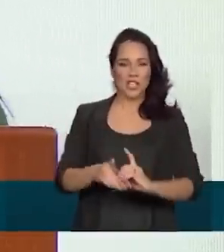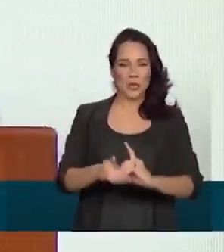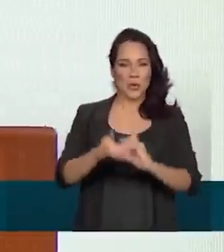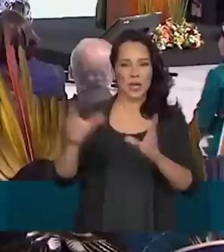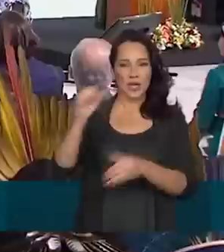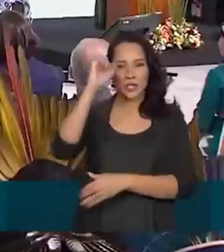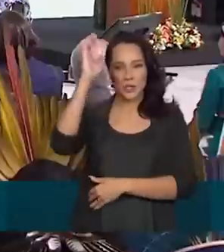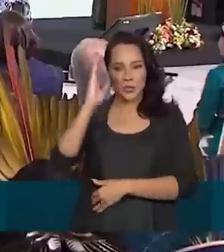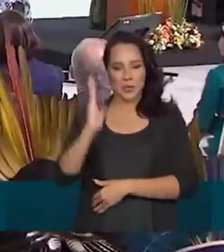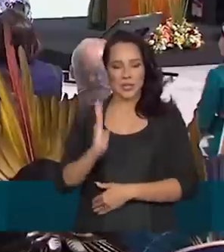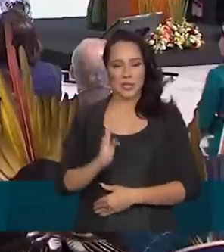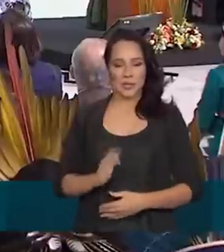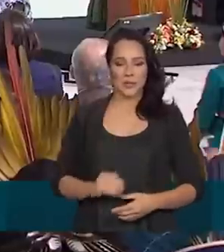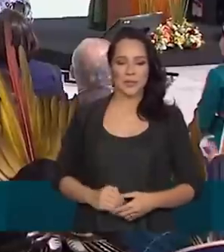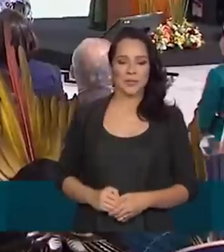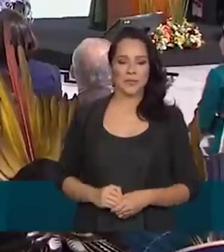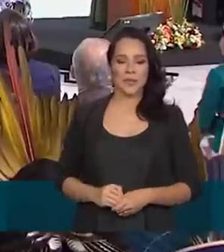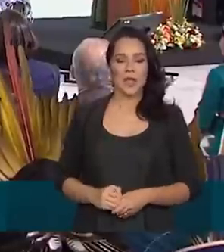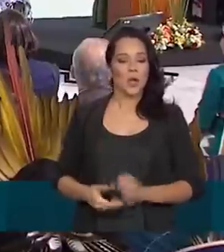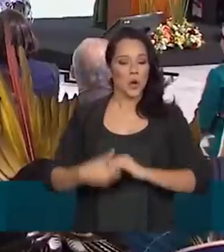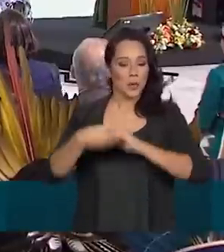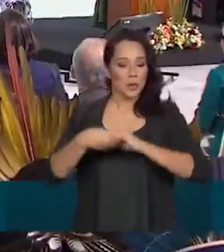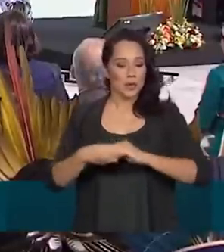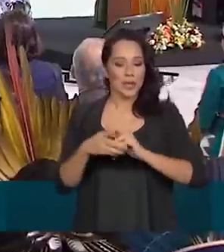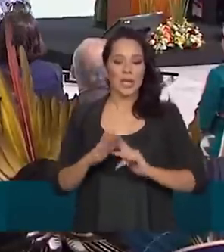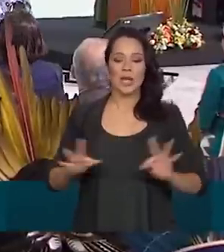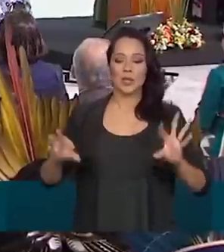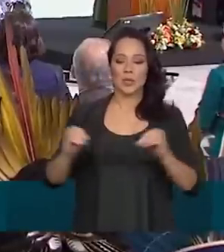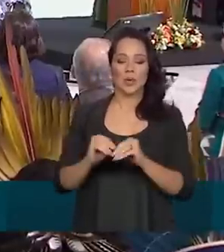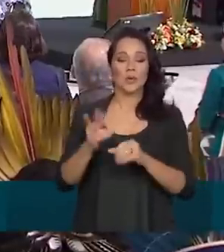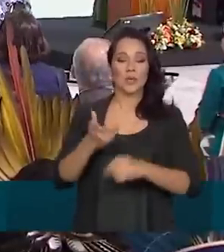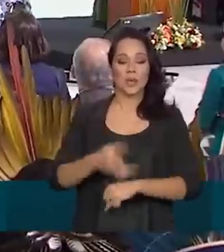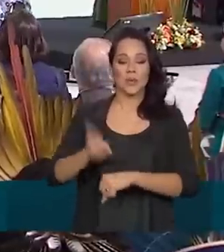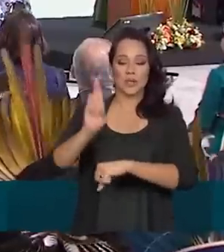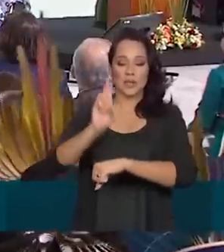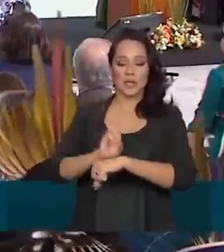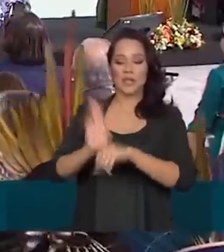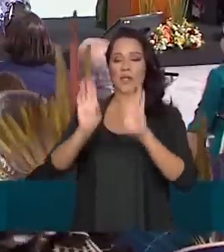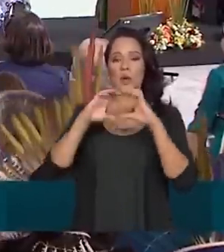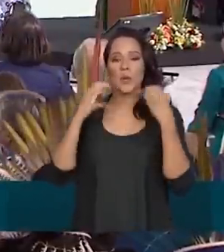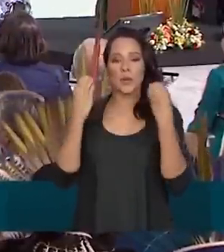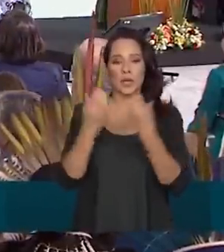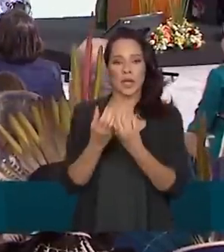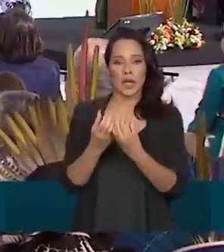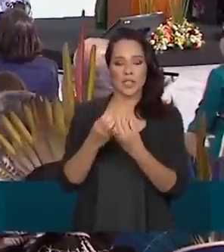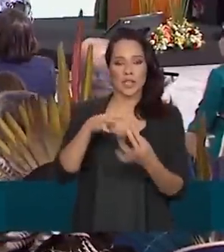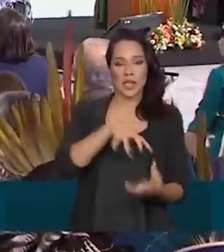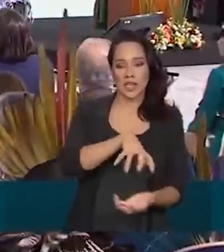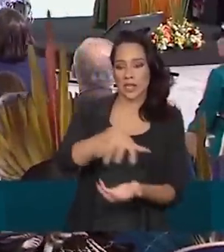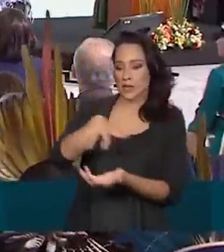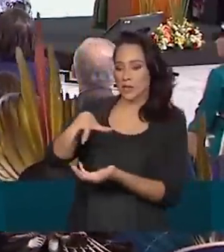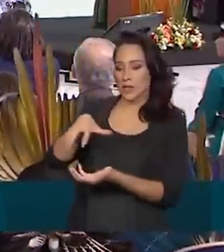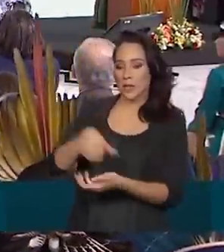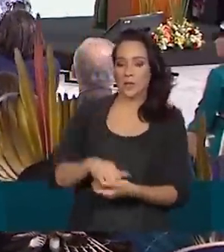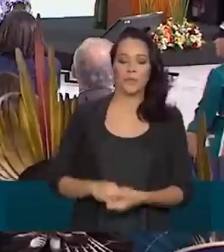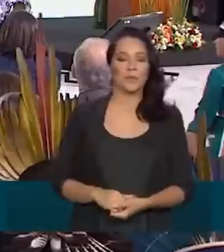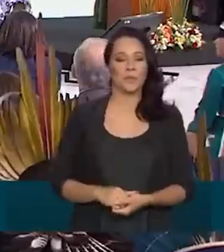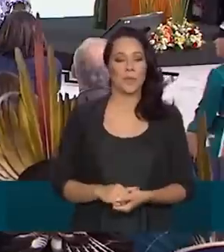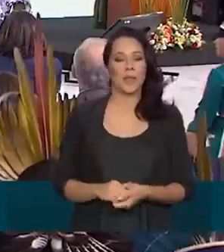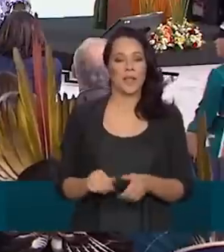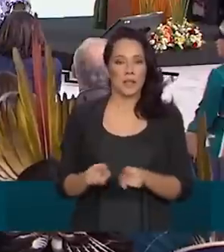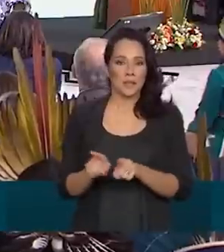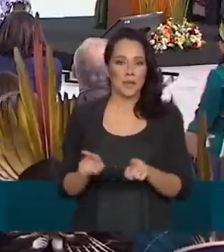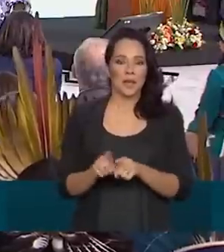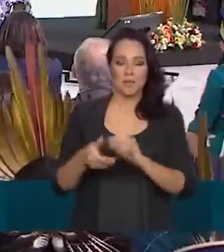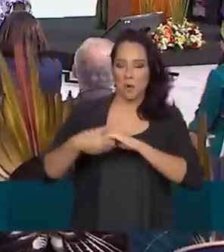Democrática Brasileira. Cumprimentar todos os representantes da comunidade internacional e termino